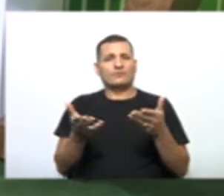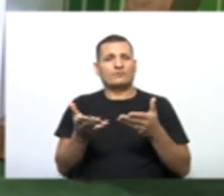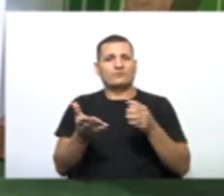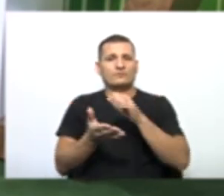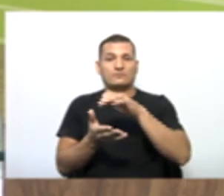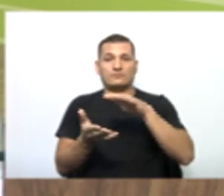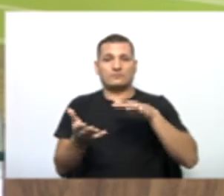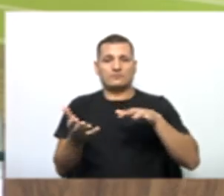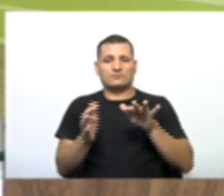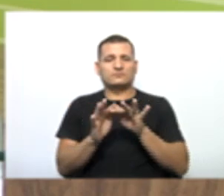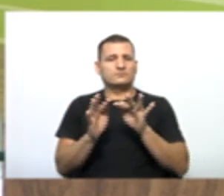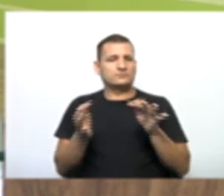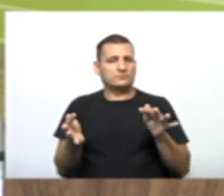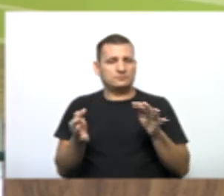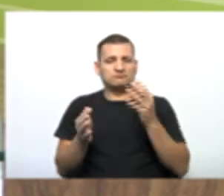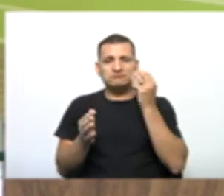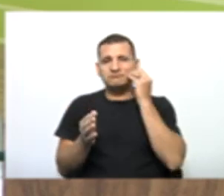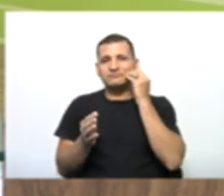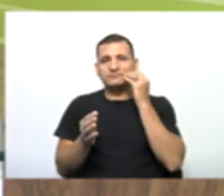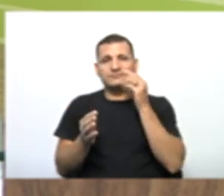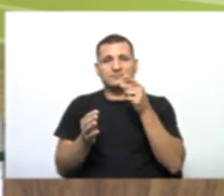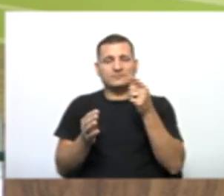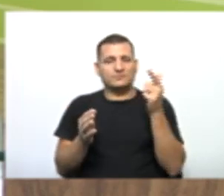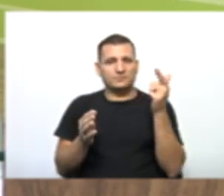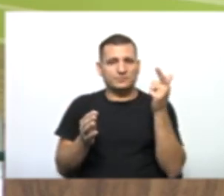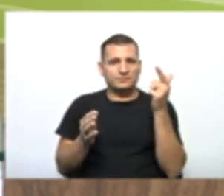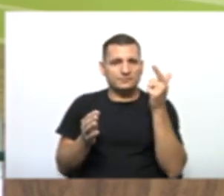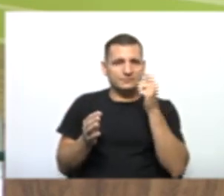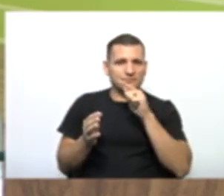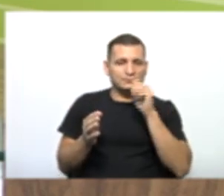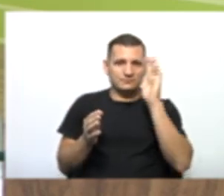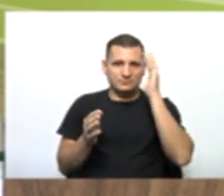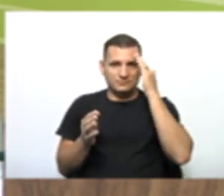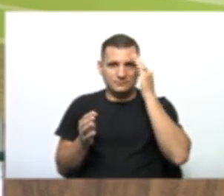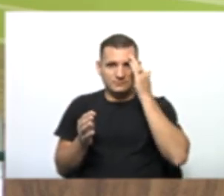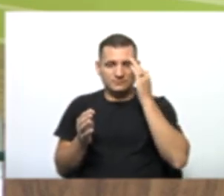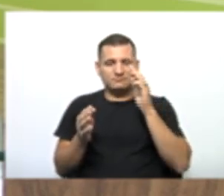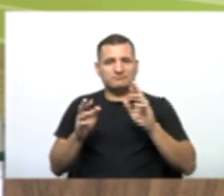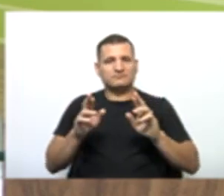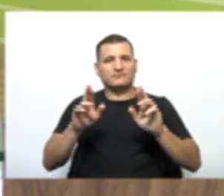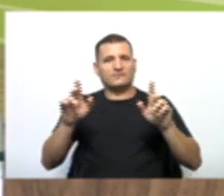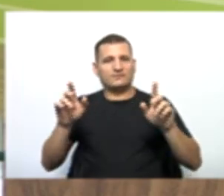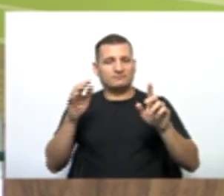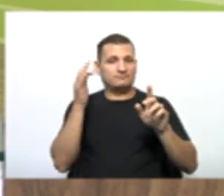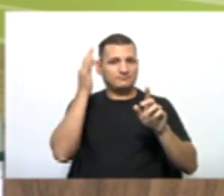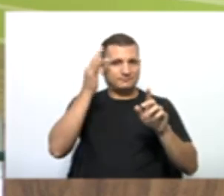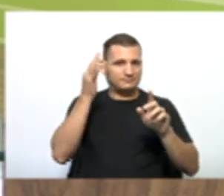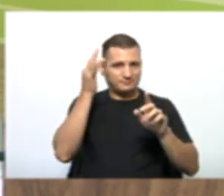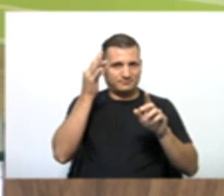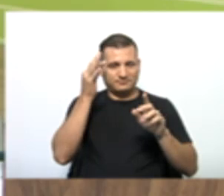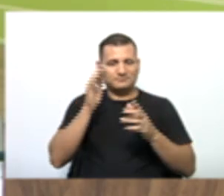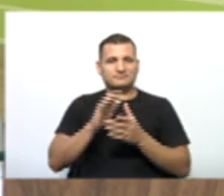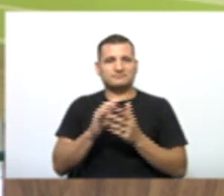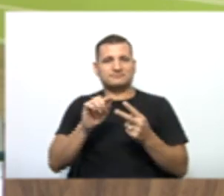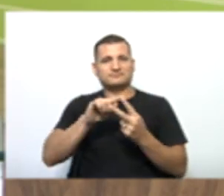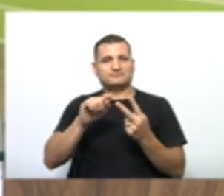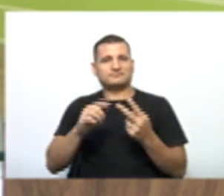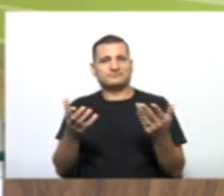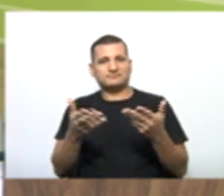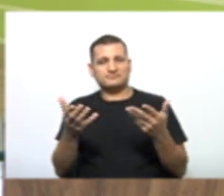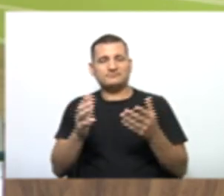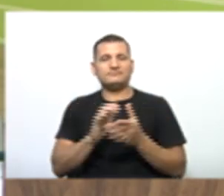bem simples, né, para ver se vocês realmente conseguiram distinguir os dois filósofos que nós trabalhamos hoje, né? O